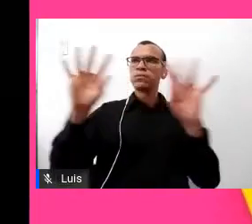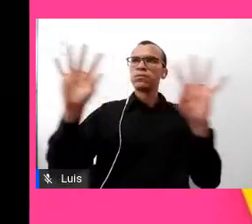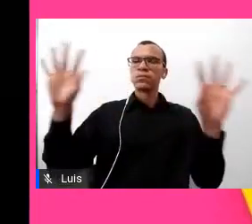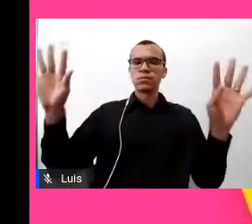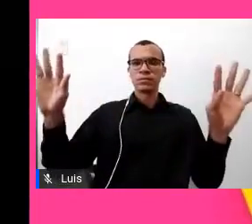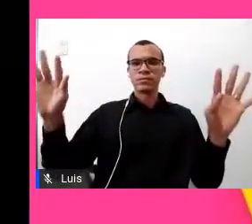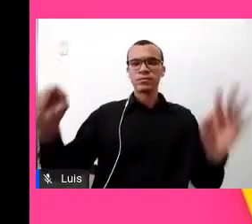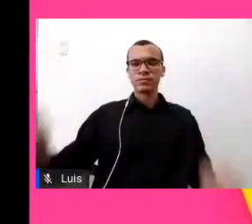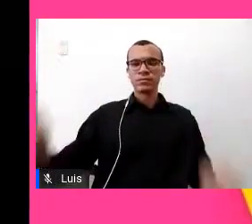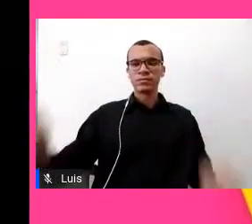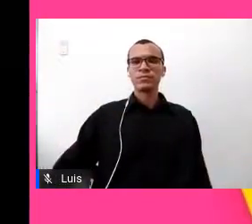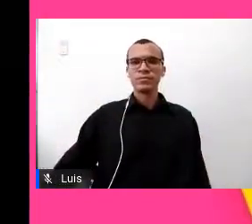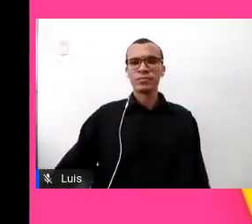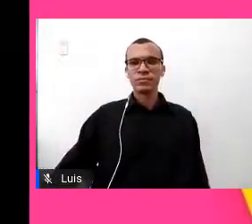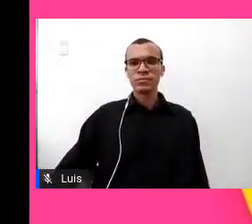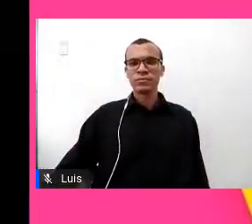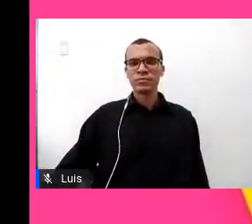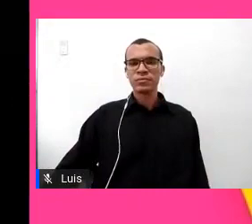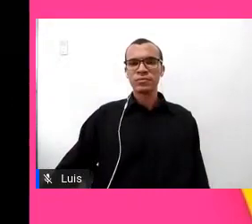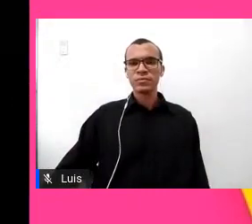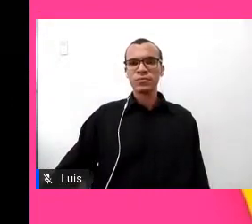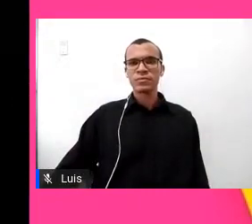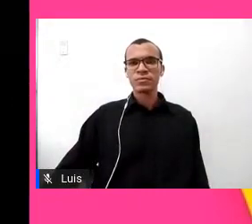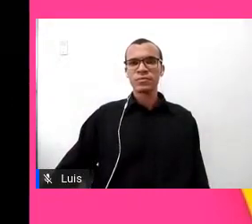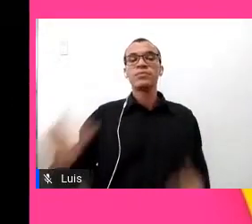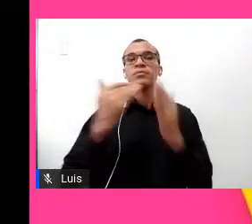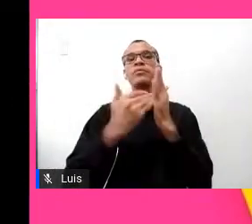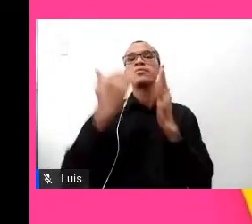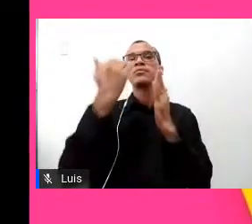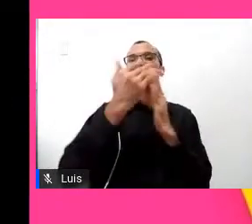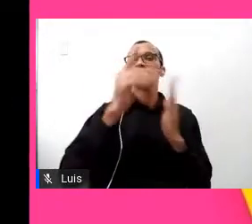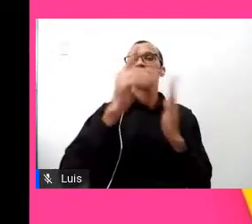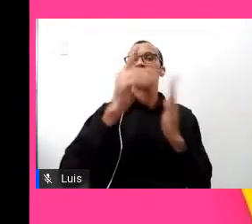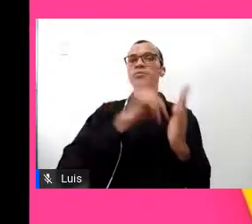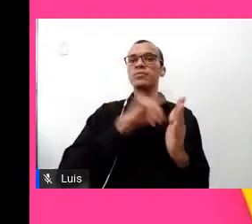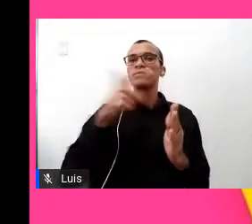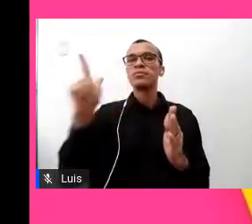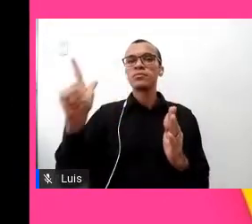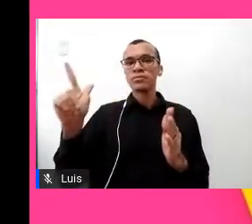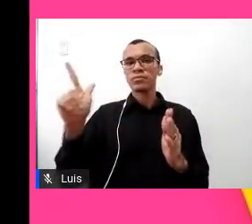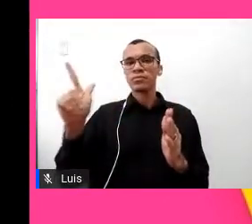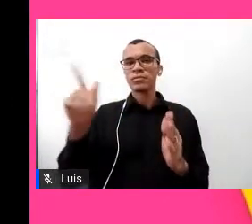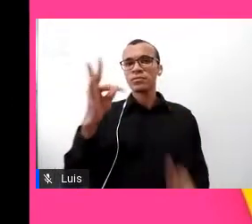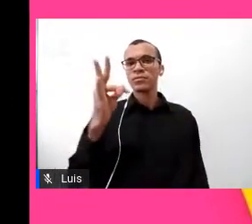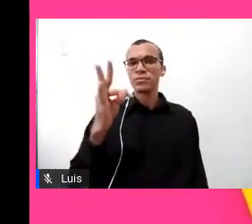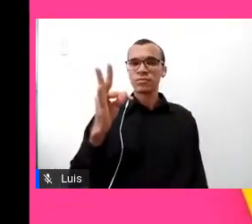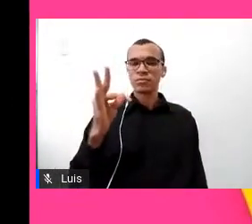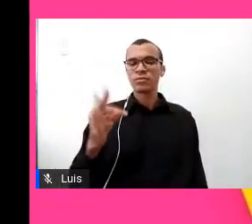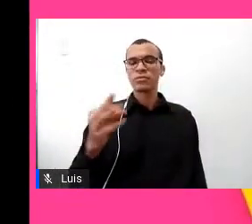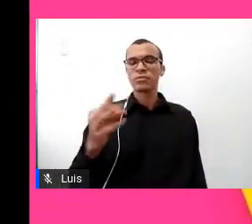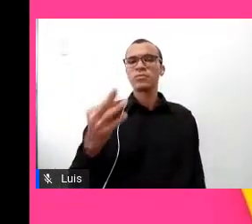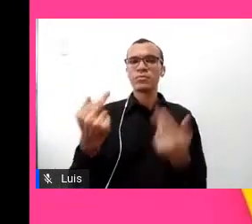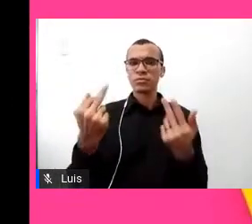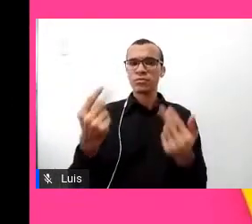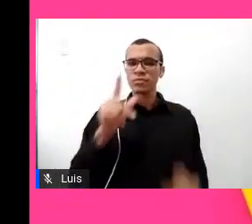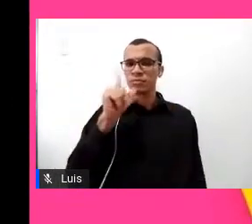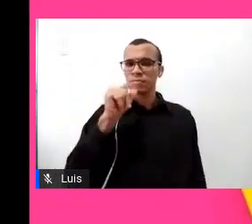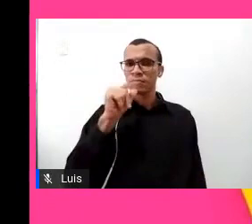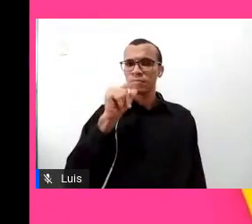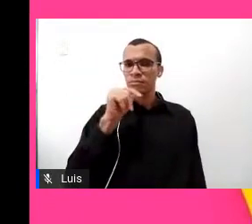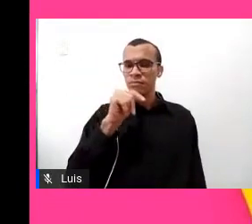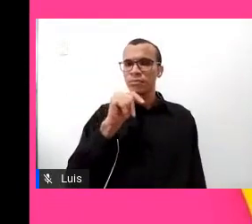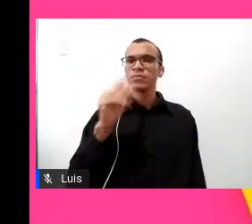cortina. E aqui em cima eu tenho um outro T igual a esse de cano de água, e nesse T tem